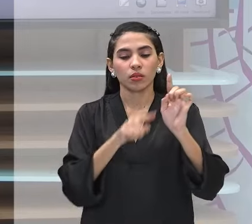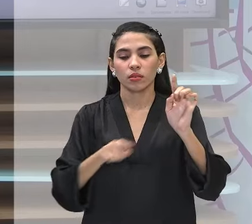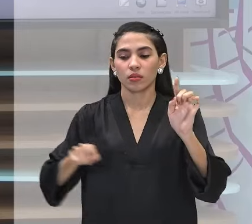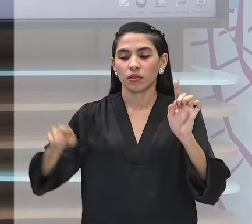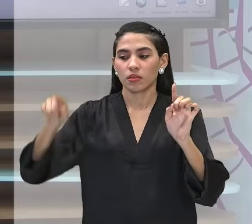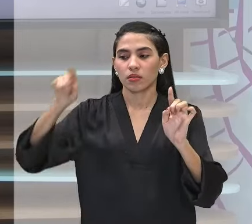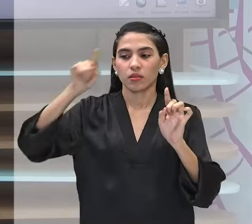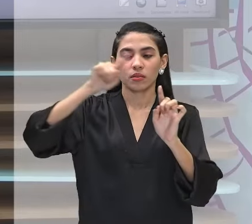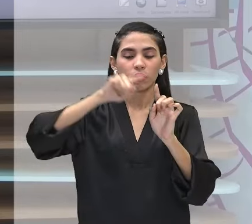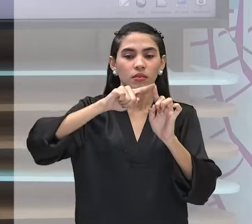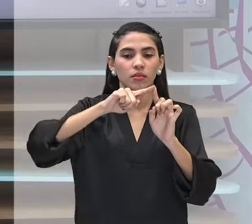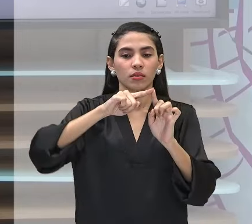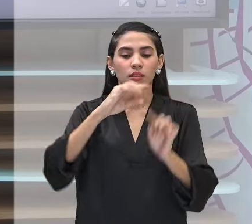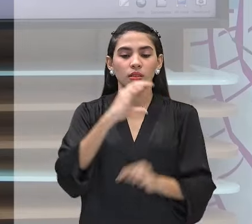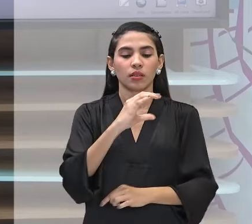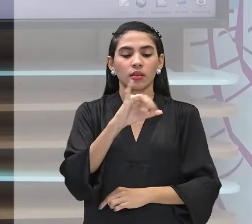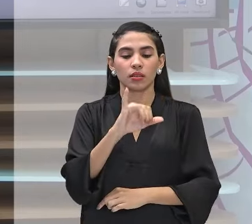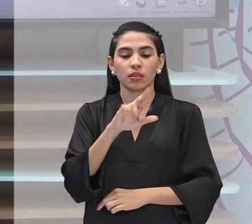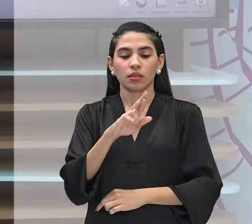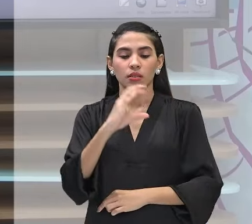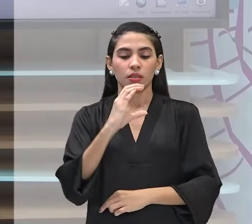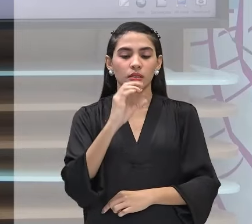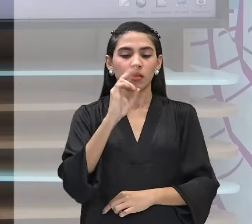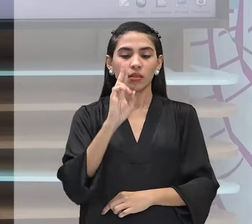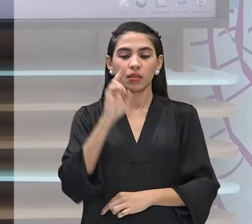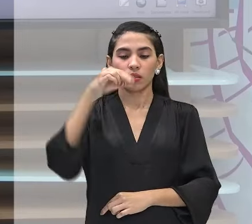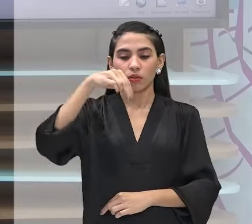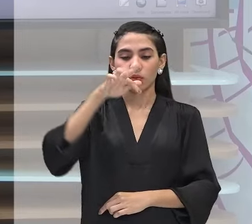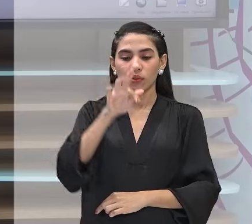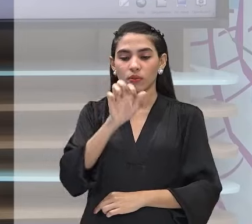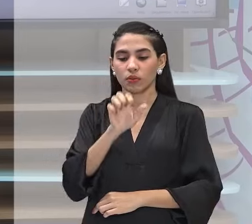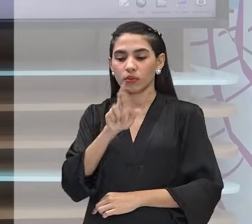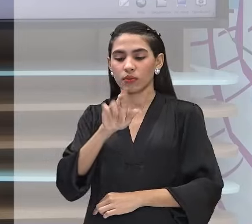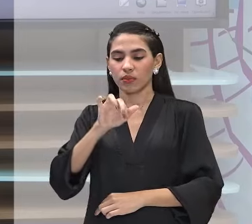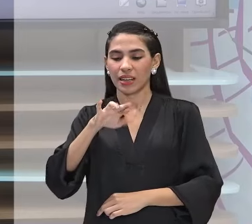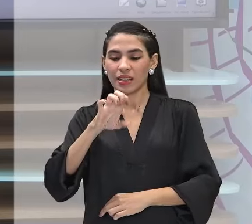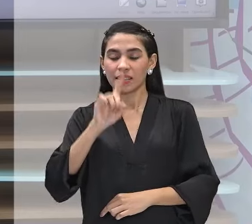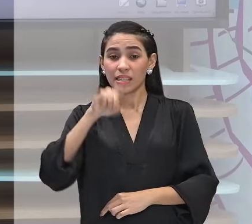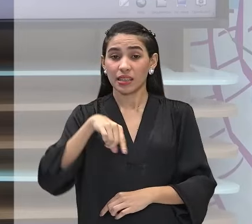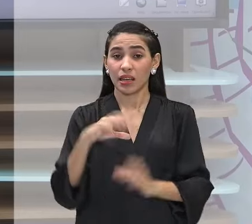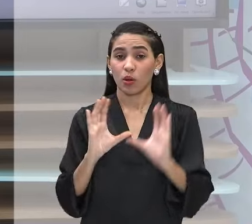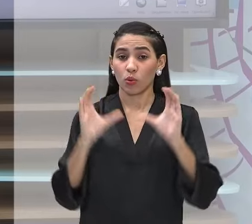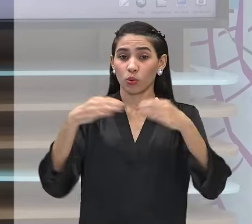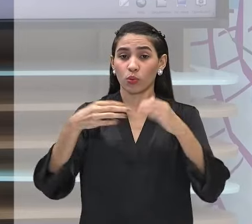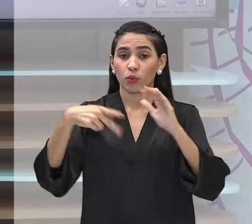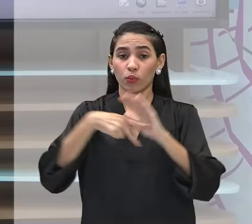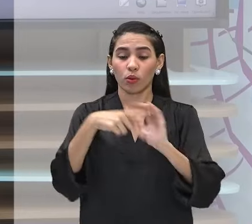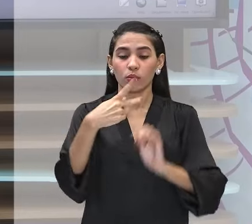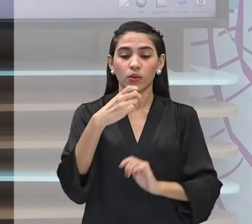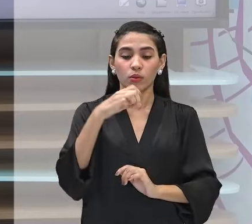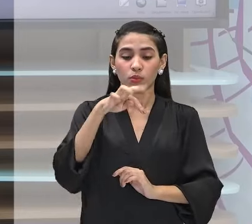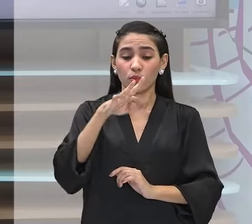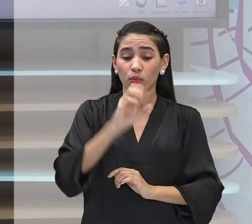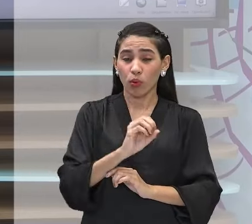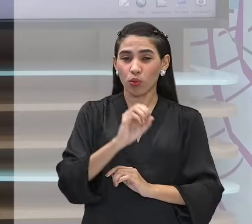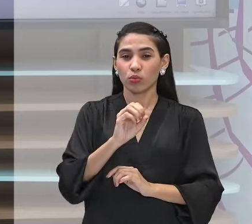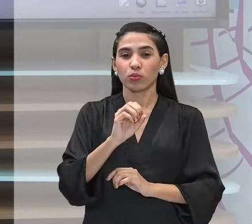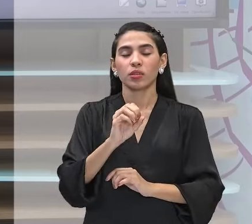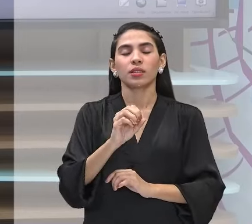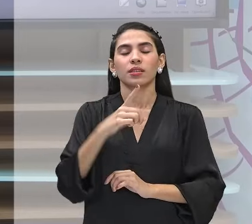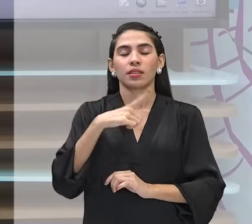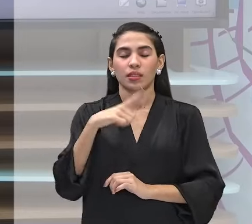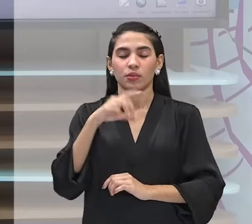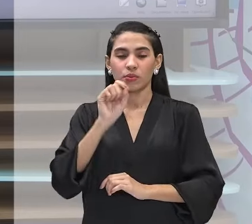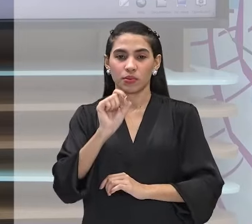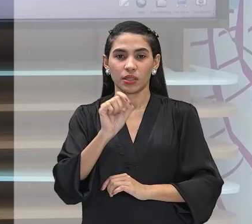circunferência que é esse conjunto finito de pontos que são equidistantes Ou seja